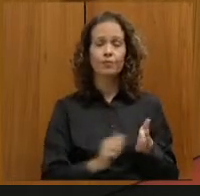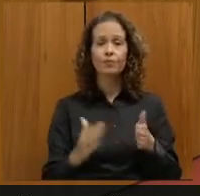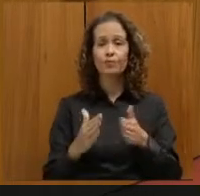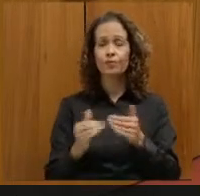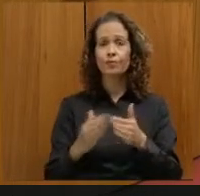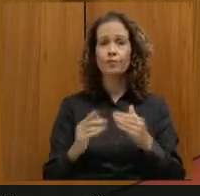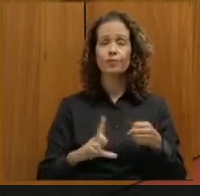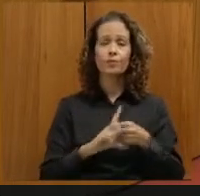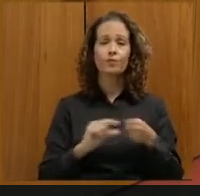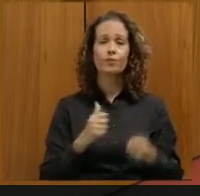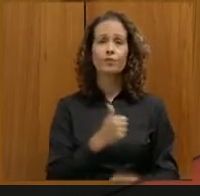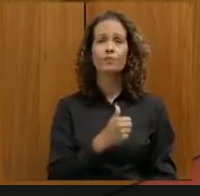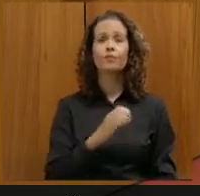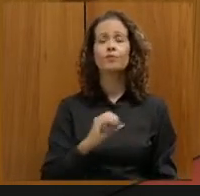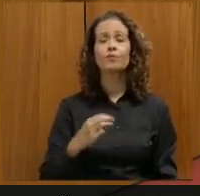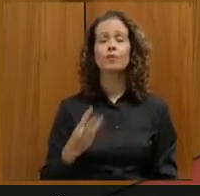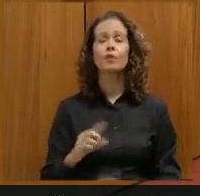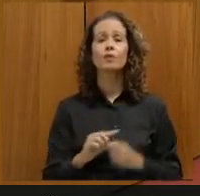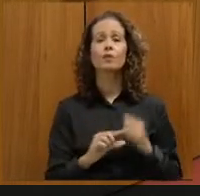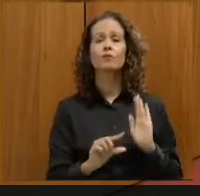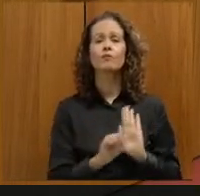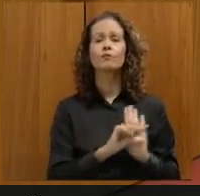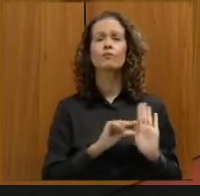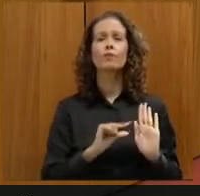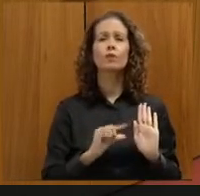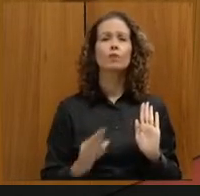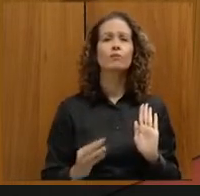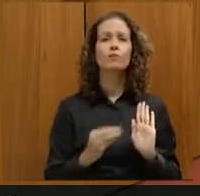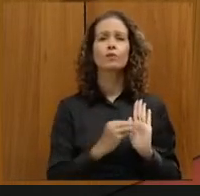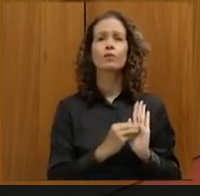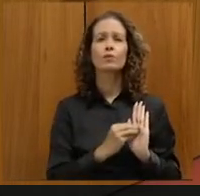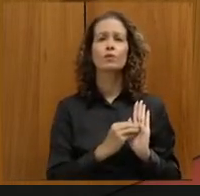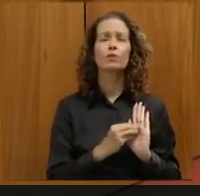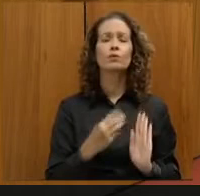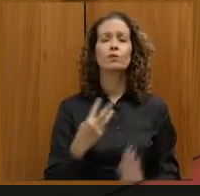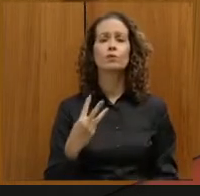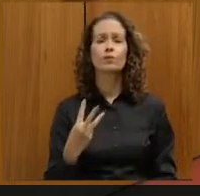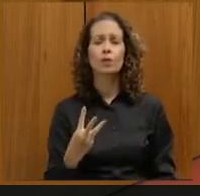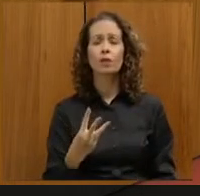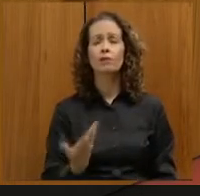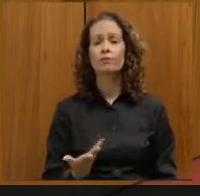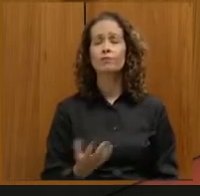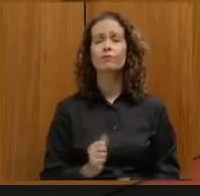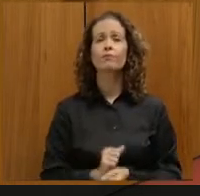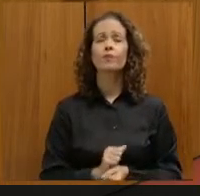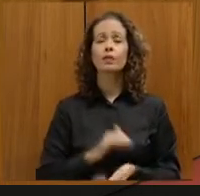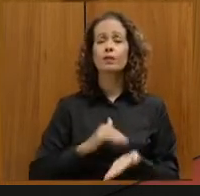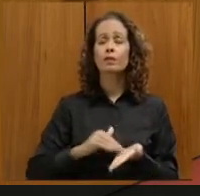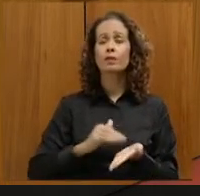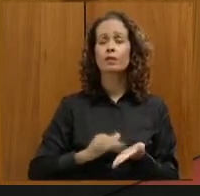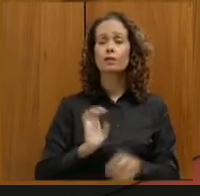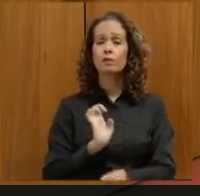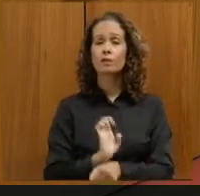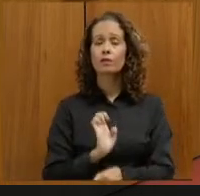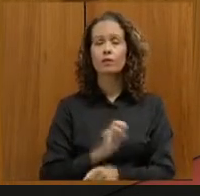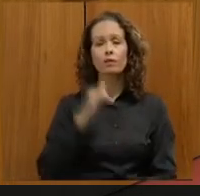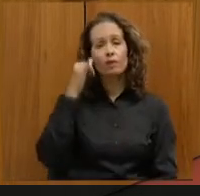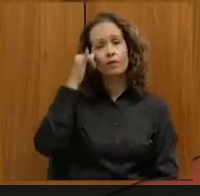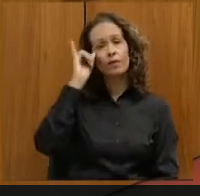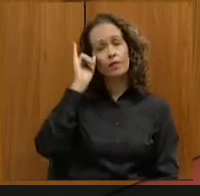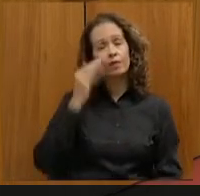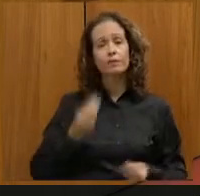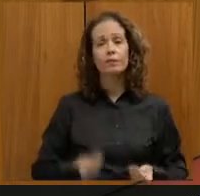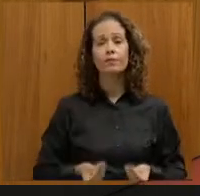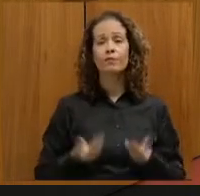termos do artigo 103 inciso 3 alineado Regimento Interno seja encaminhada à secretaria de estado da Fazenda